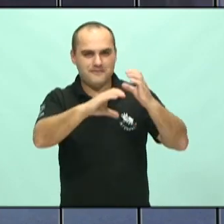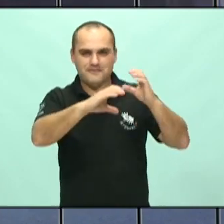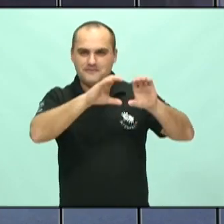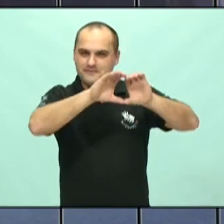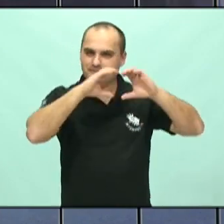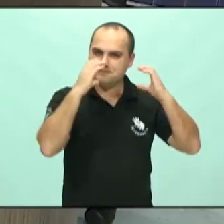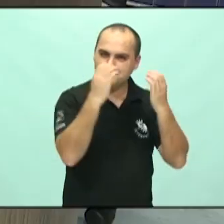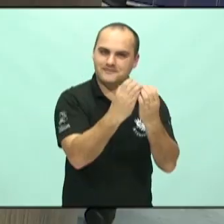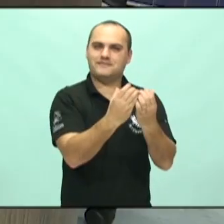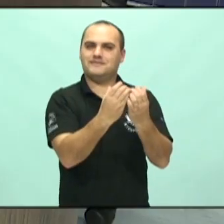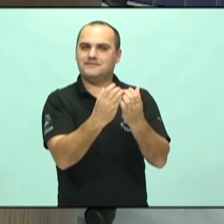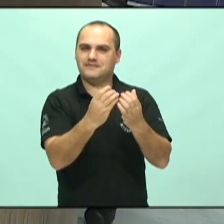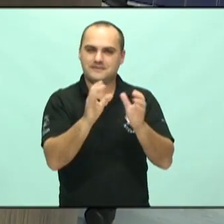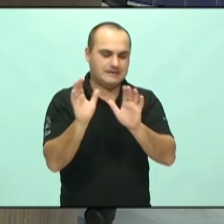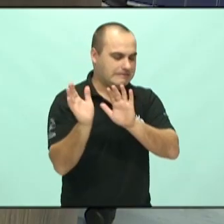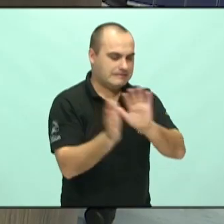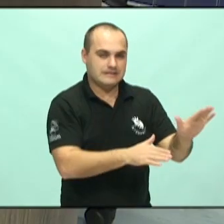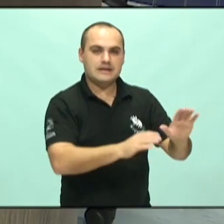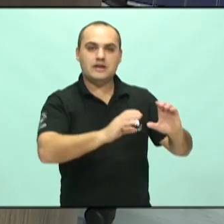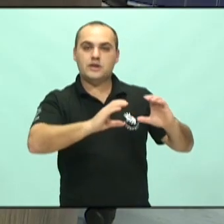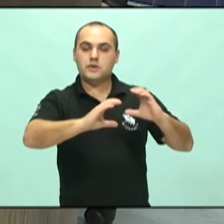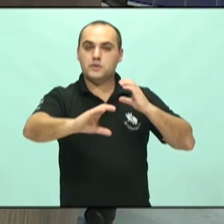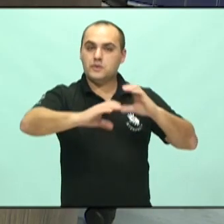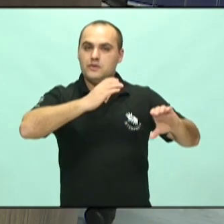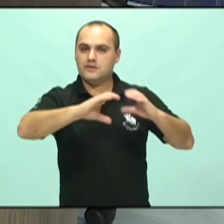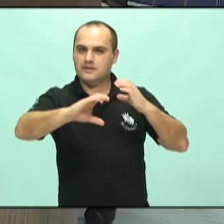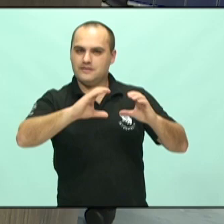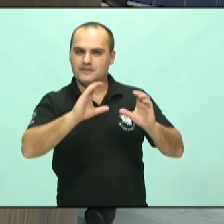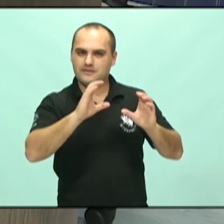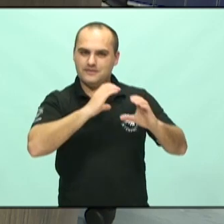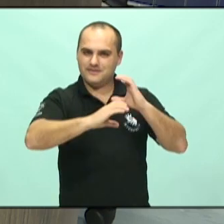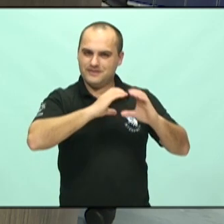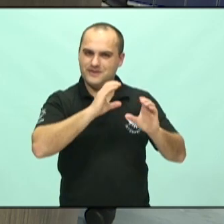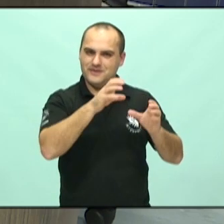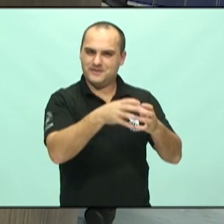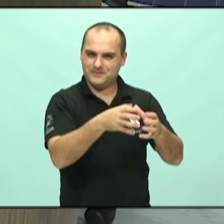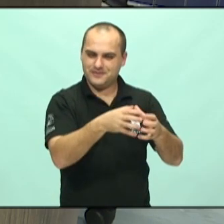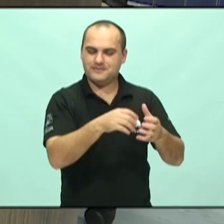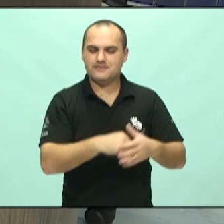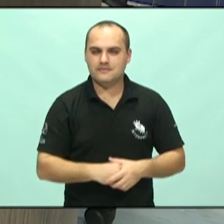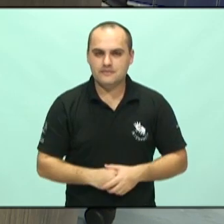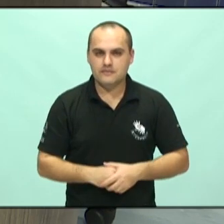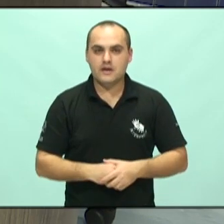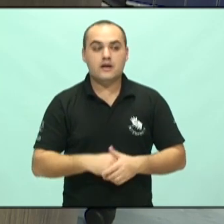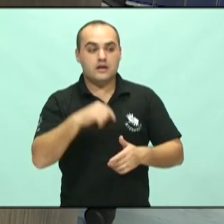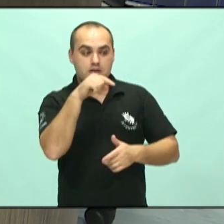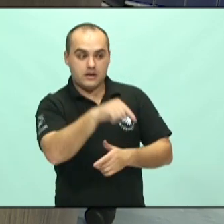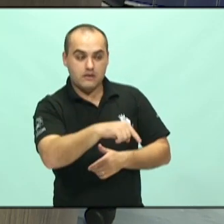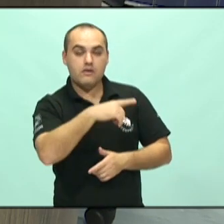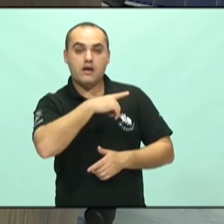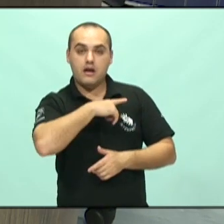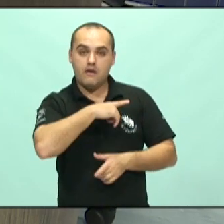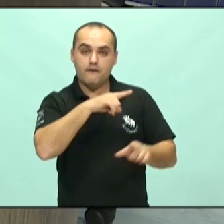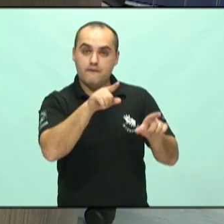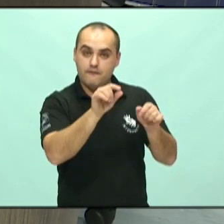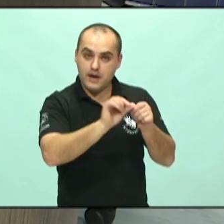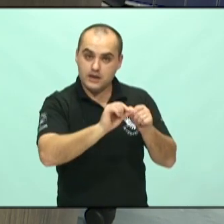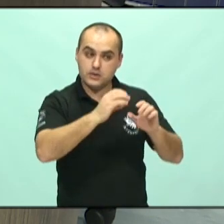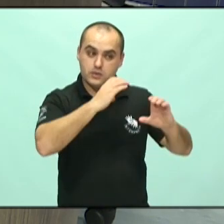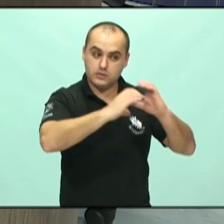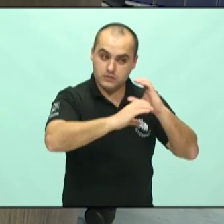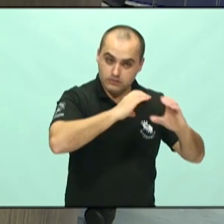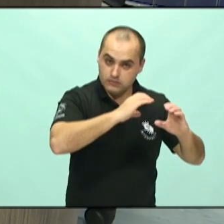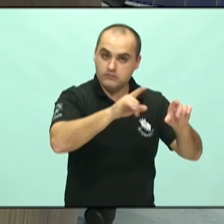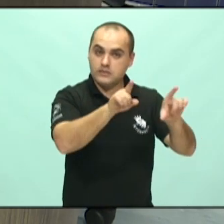pela produção, né? Então, hoje eu faço a comunicação do grupo Porto Cênico e também a produção. Já participei de